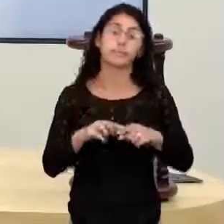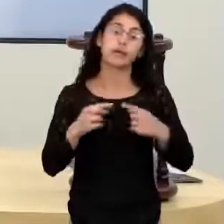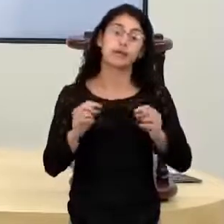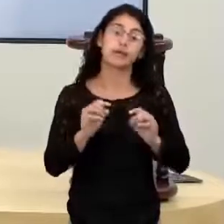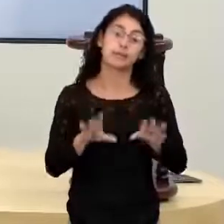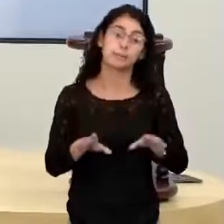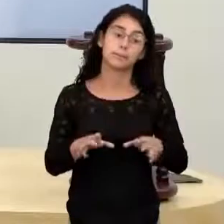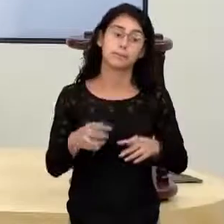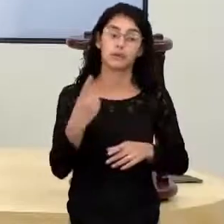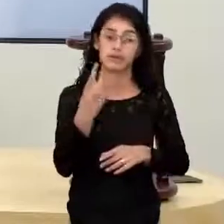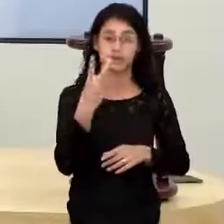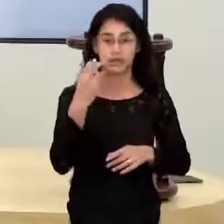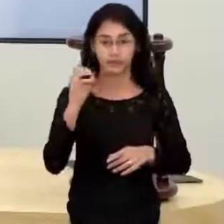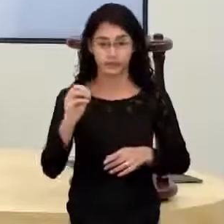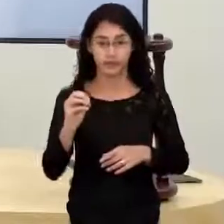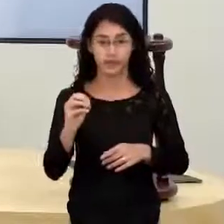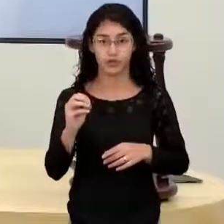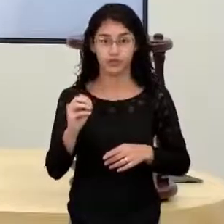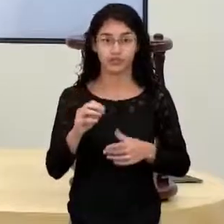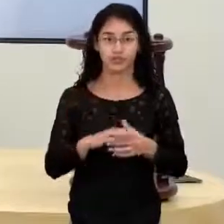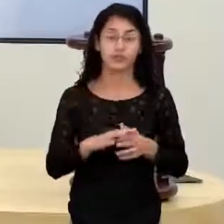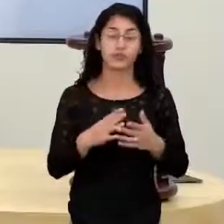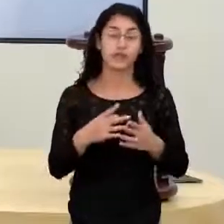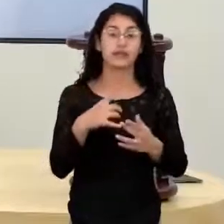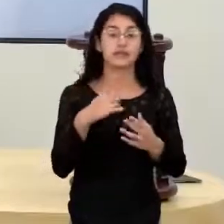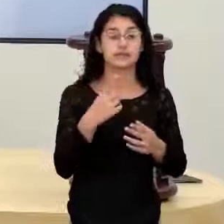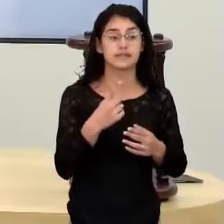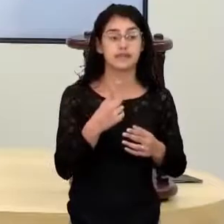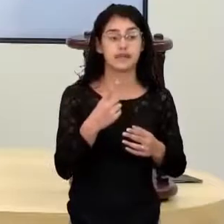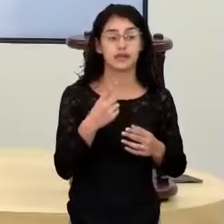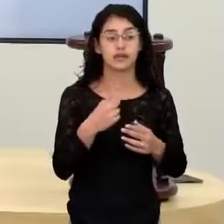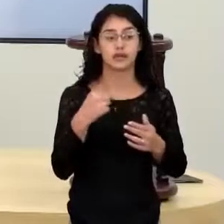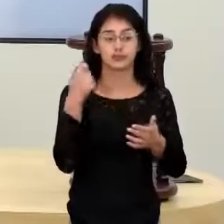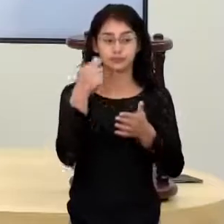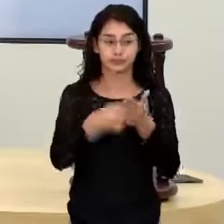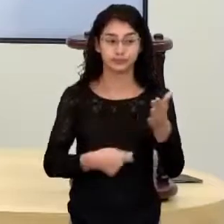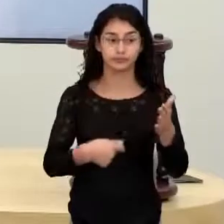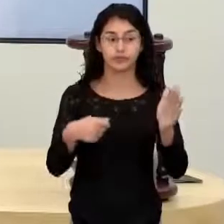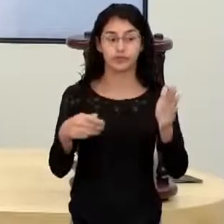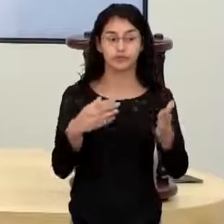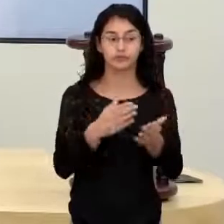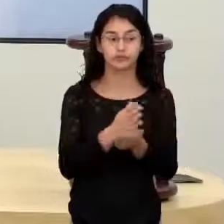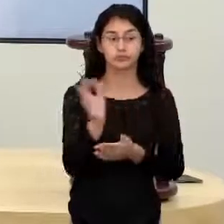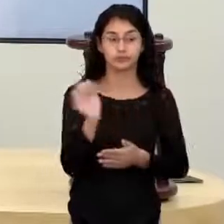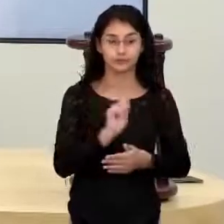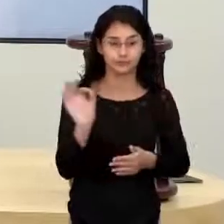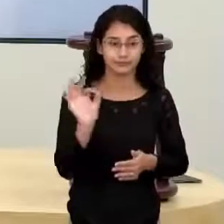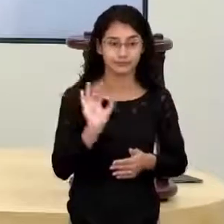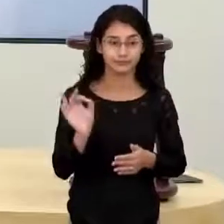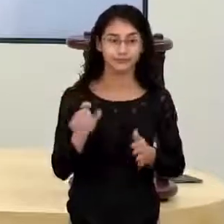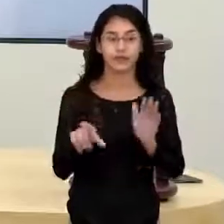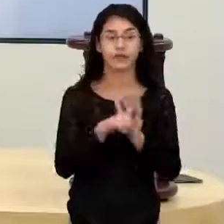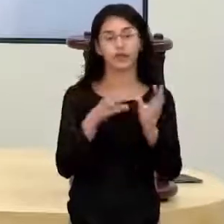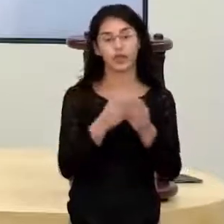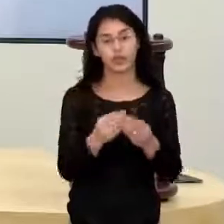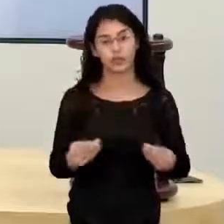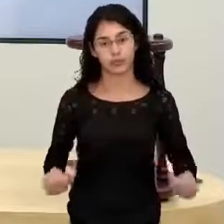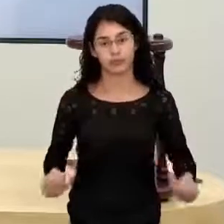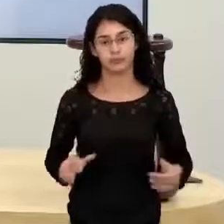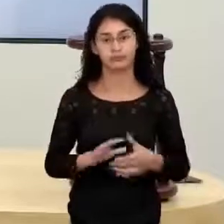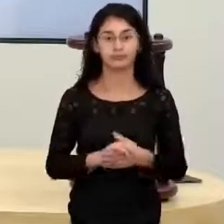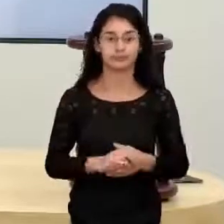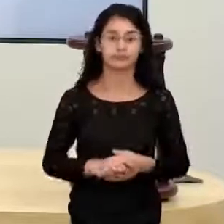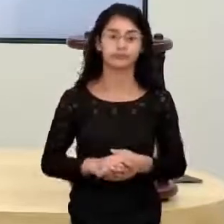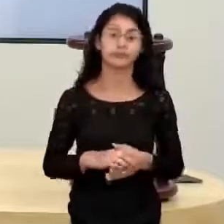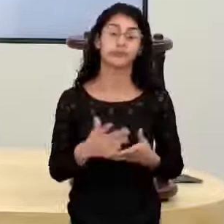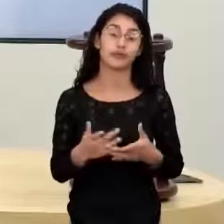né, quando deu 121 dias, se o Legislativo não aprovar essa lei, aí a lei não tem mais efeito. Esse é um poder